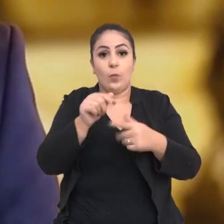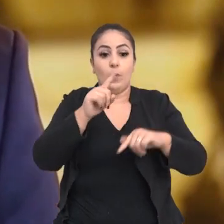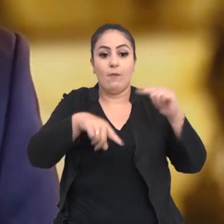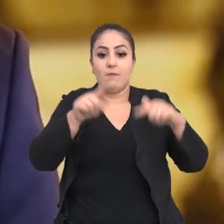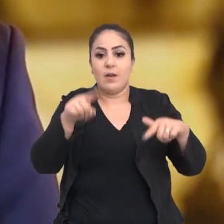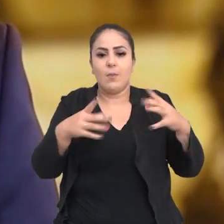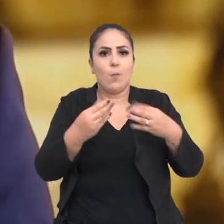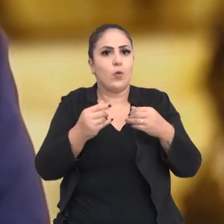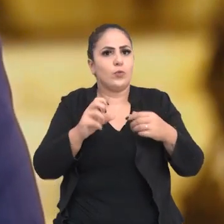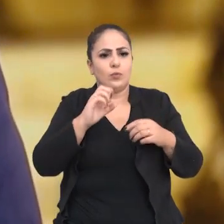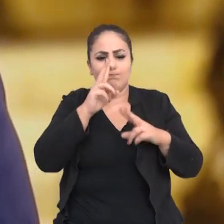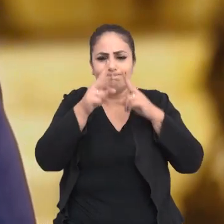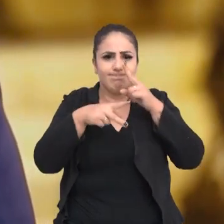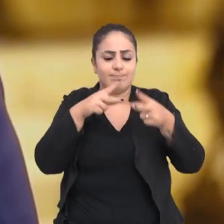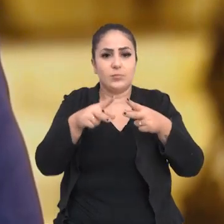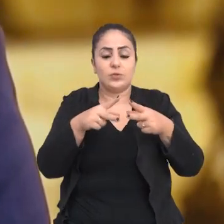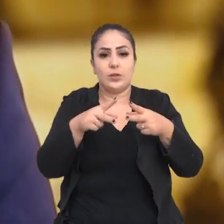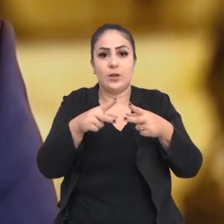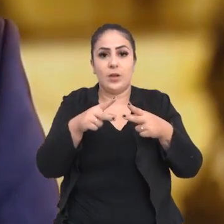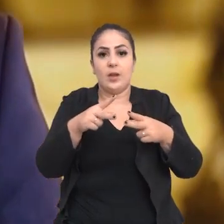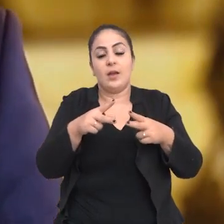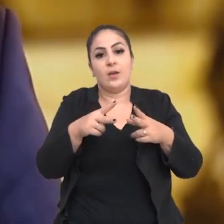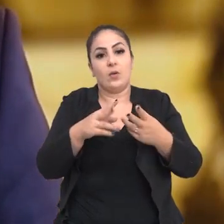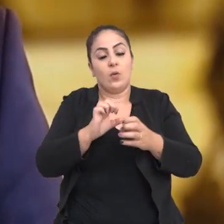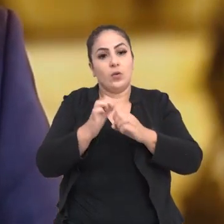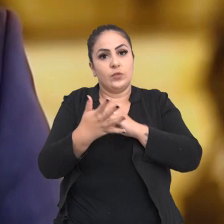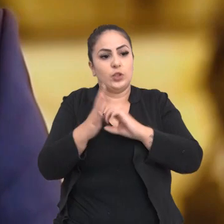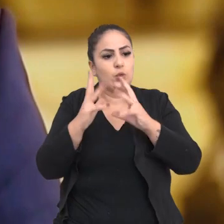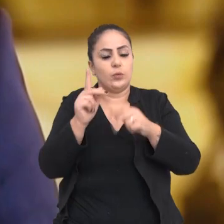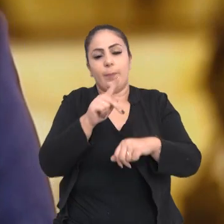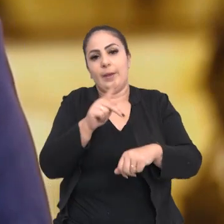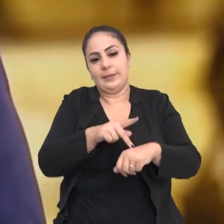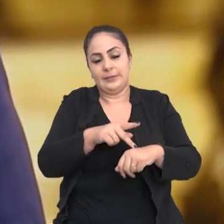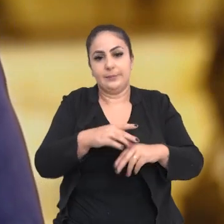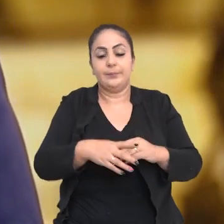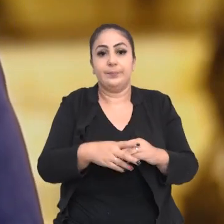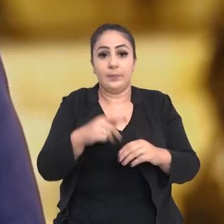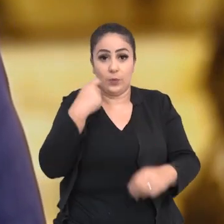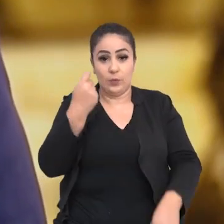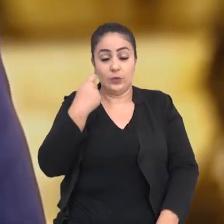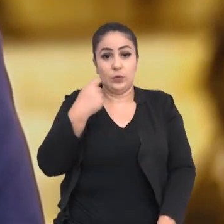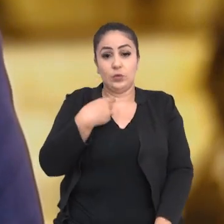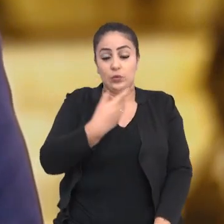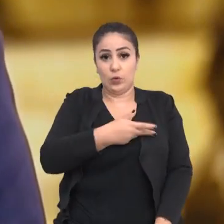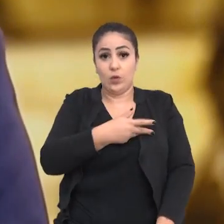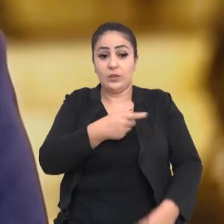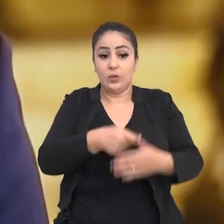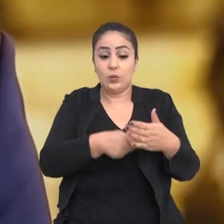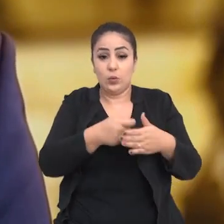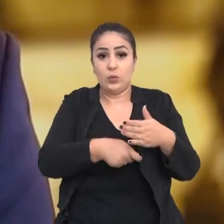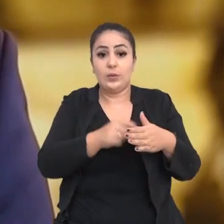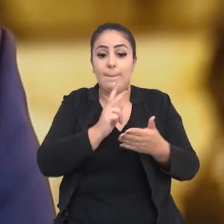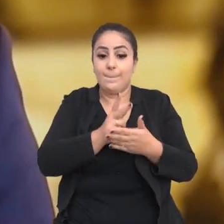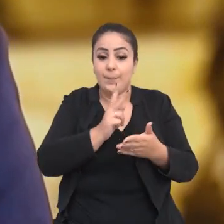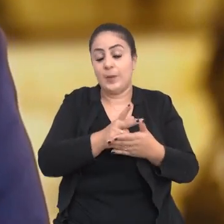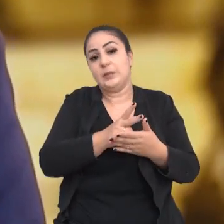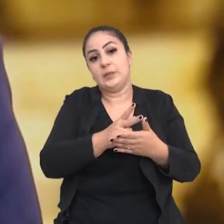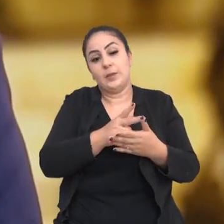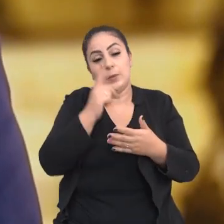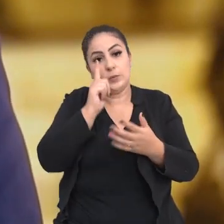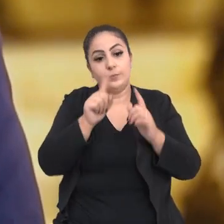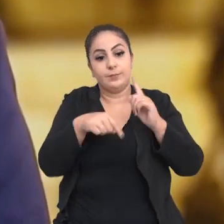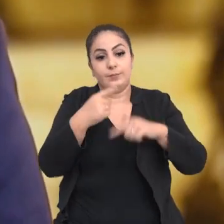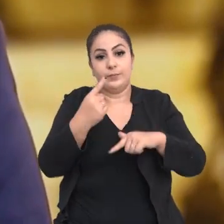variante muito agressiva do coronavírus circulando por todo o país. No Rio Grande do Sul, os nossos esforços são permanentes no